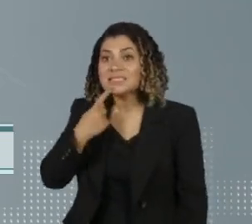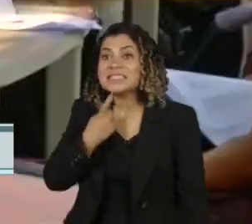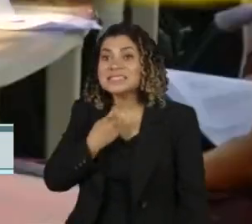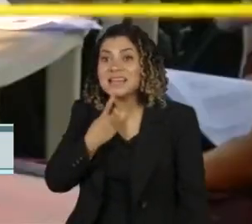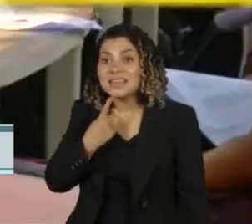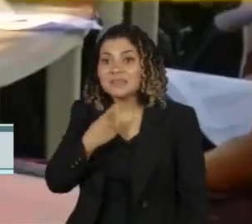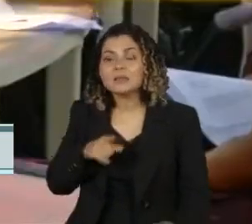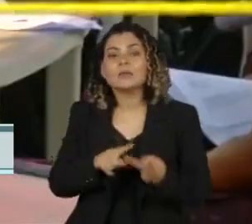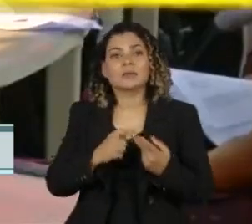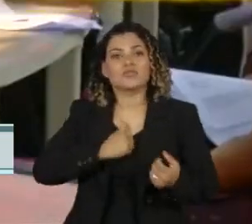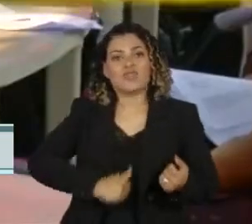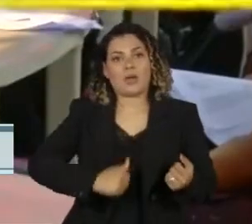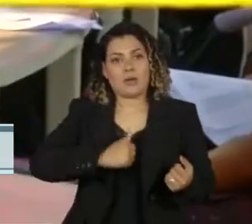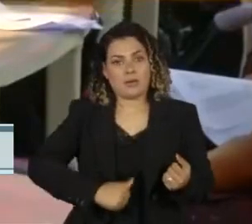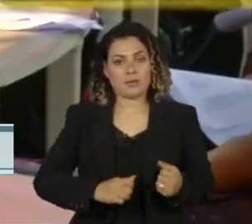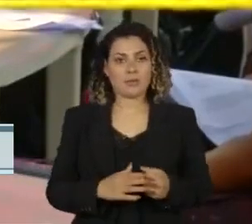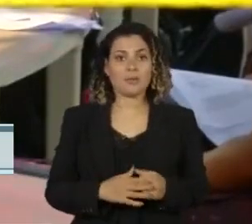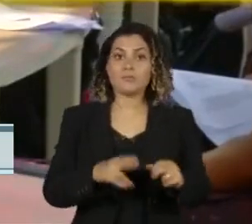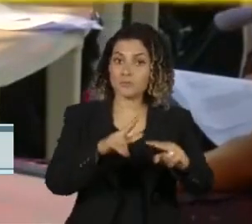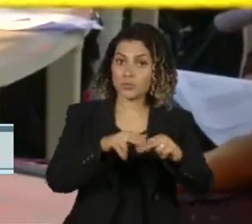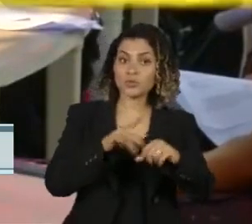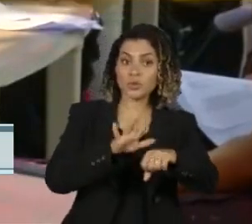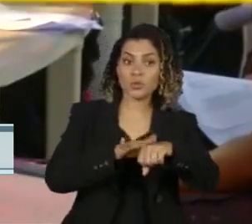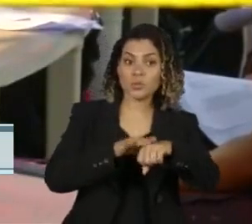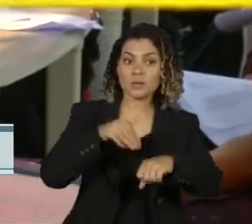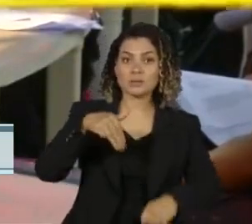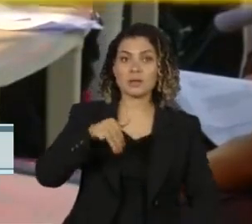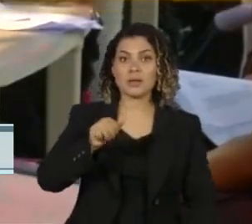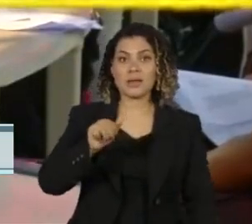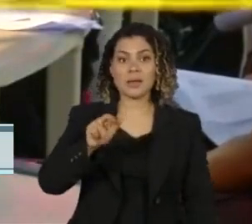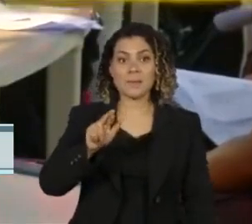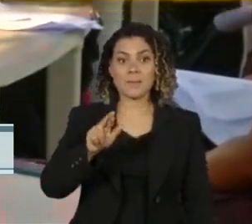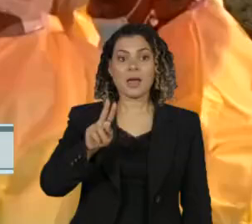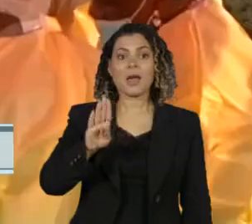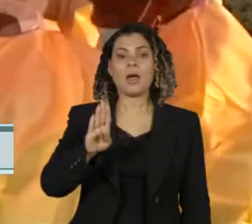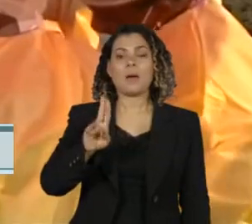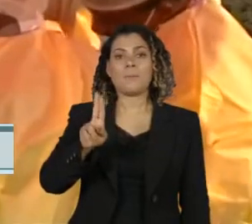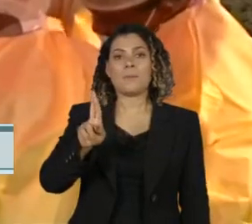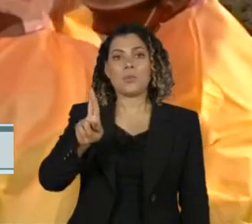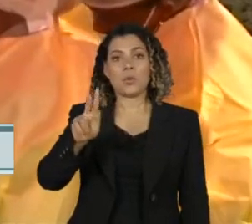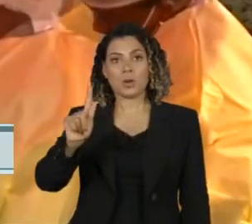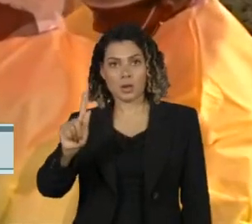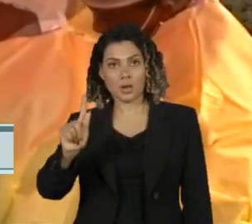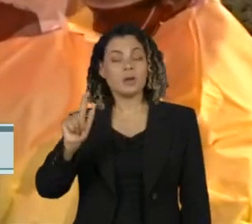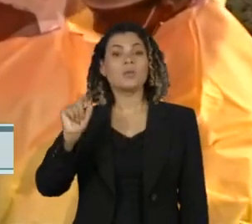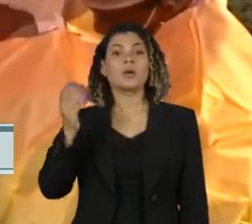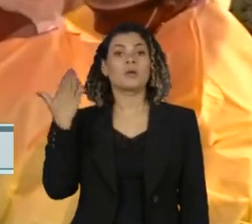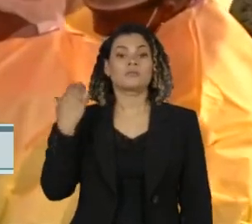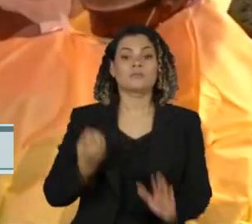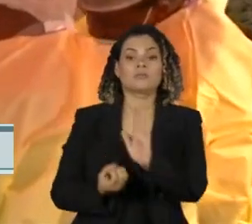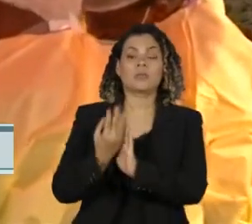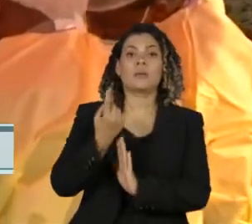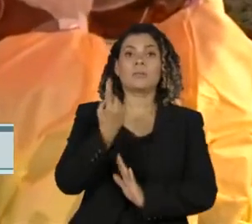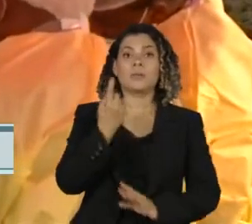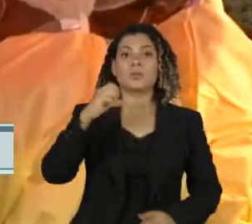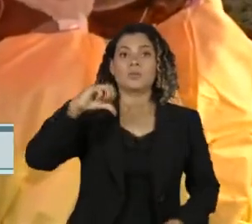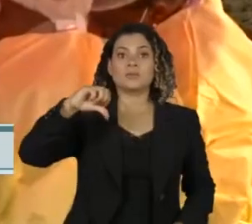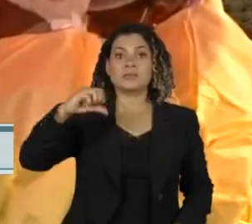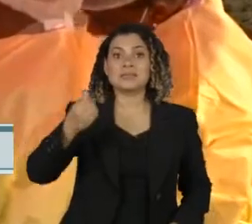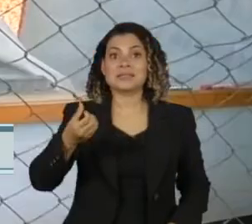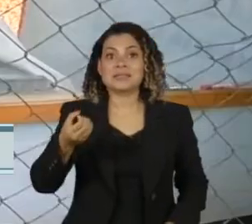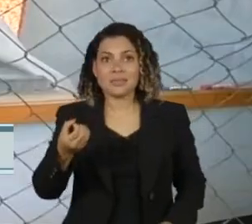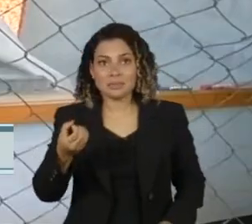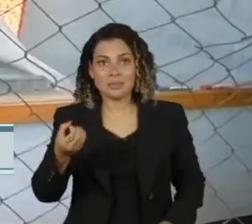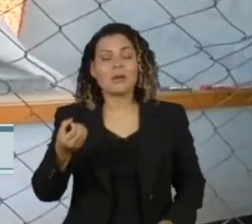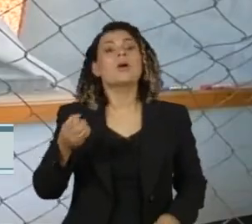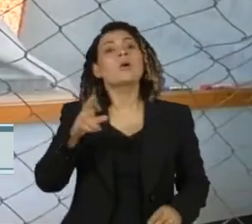diarreia o mar Burguer apareceu pela primeira vez na década de 1960 e recebeu o nome da cidade